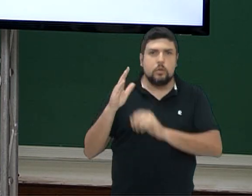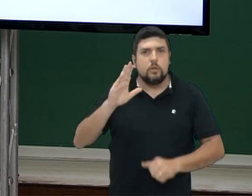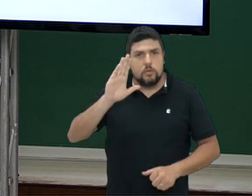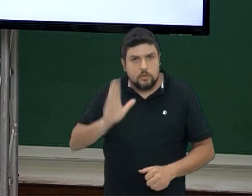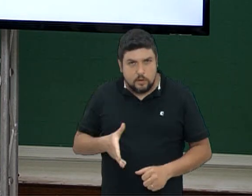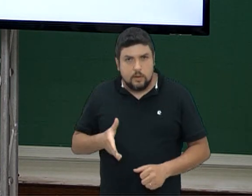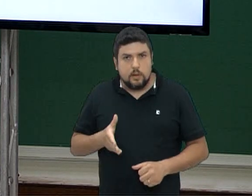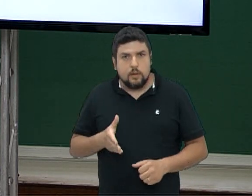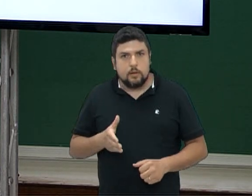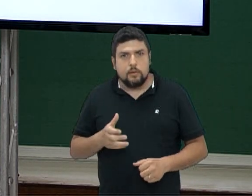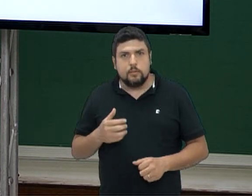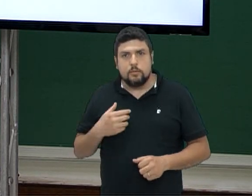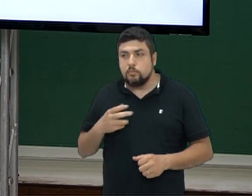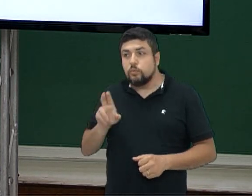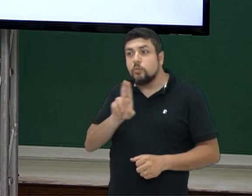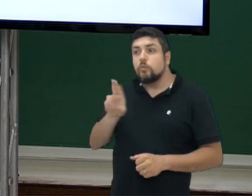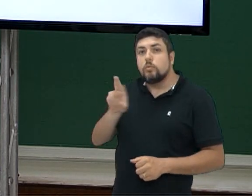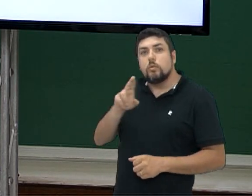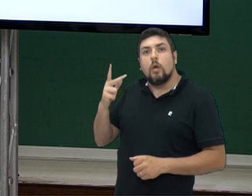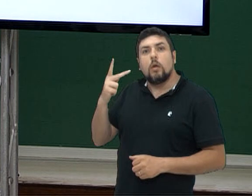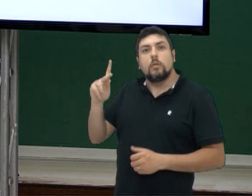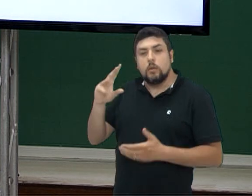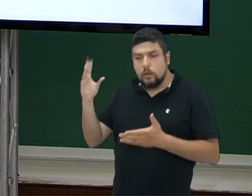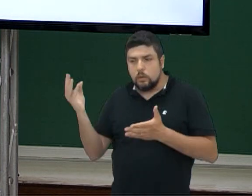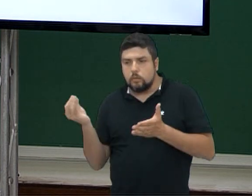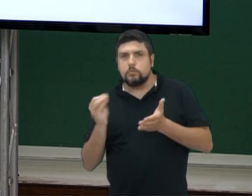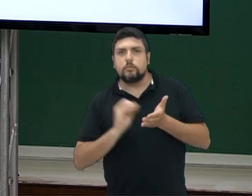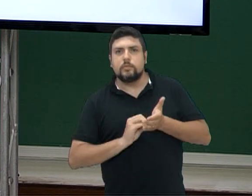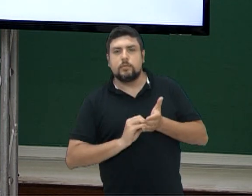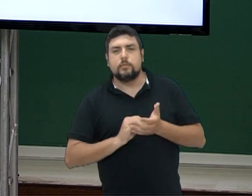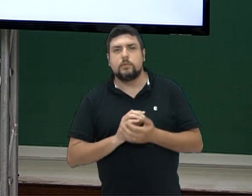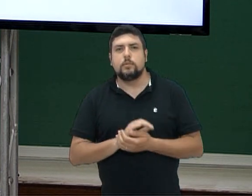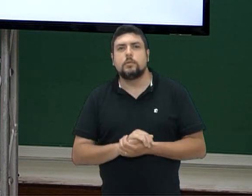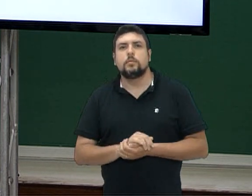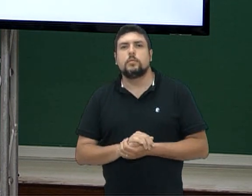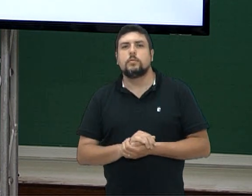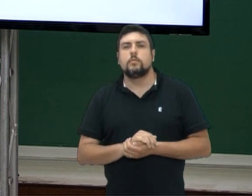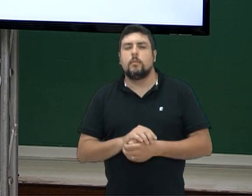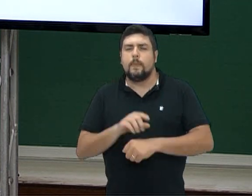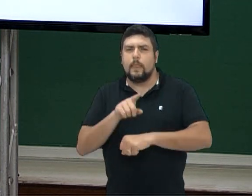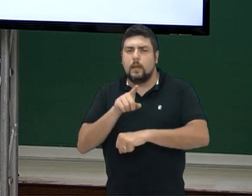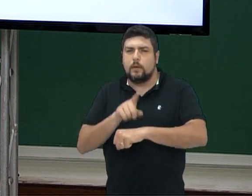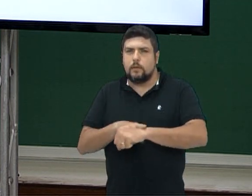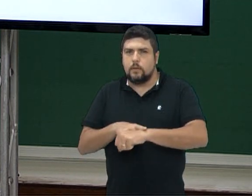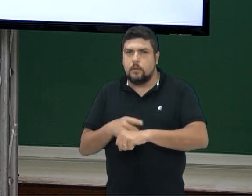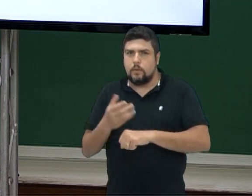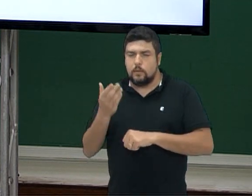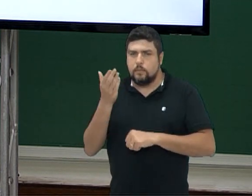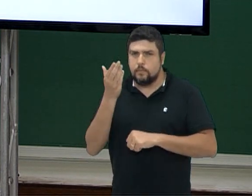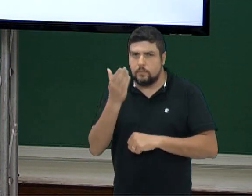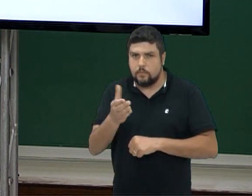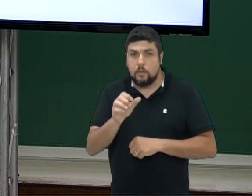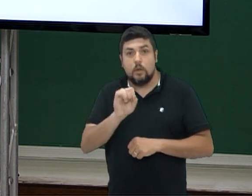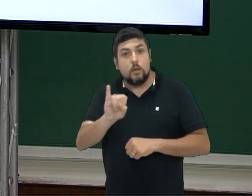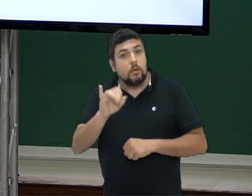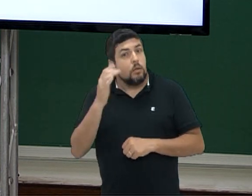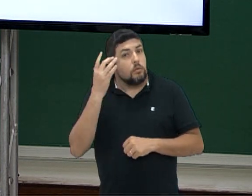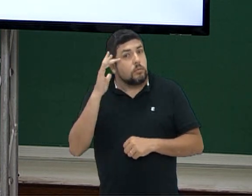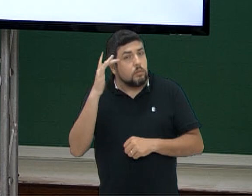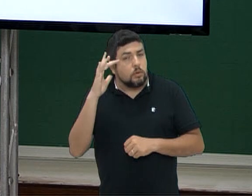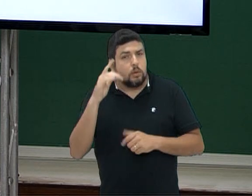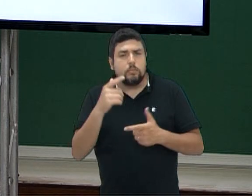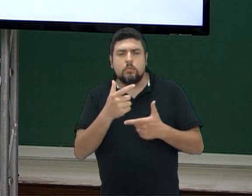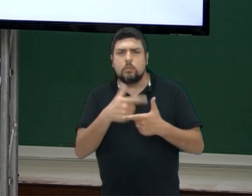Então, coloca o nome desse skatista. Então, você vai ter um tempo para responder essas perguntas. A que você não souber, você deixa lá um espaço